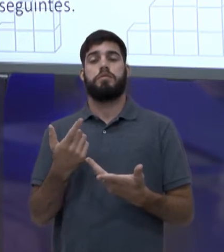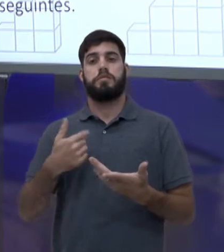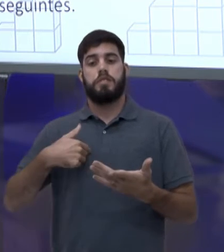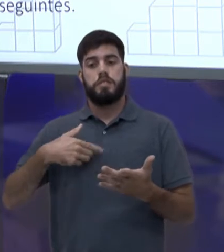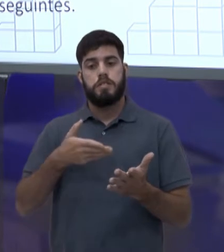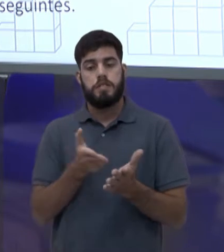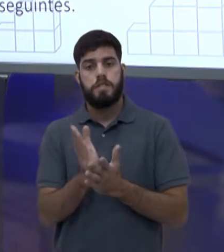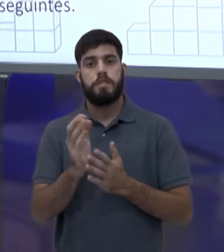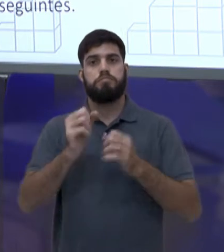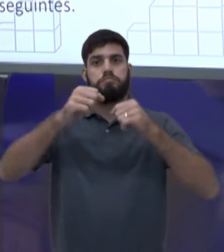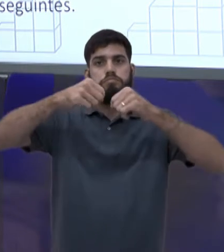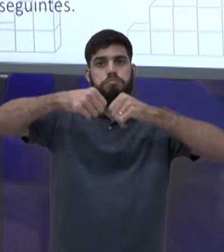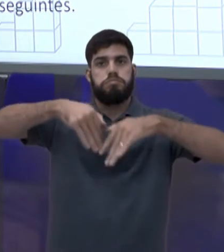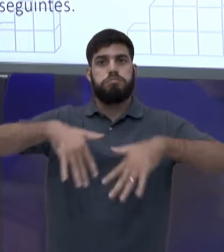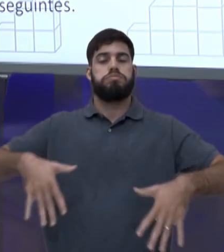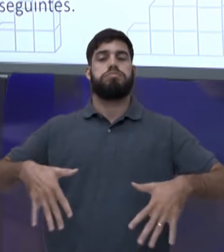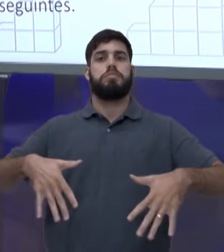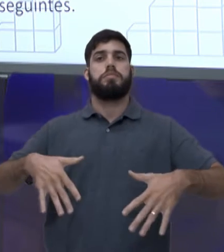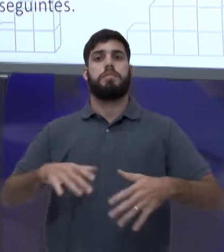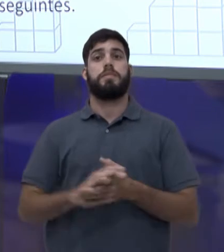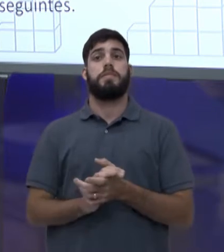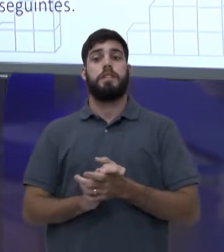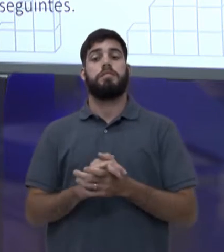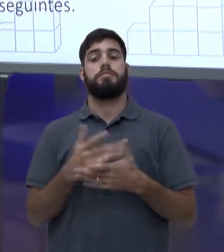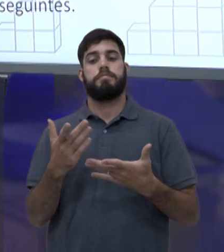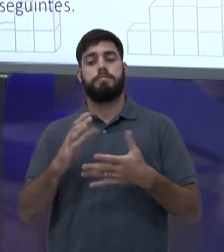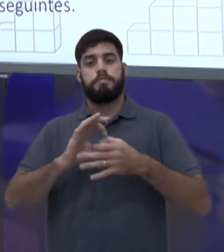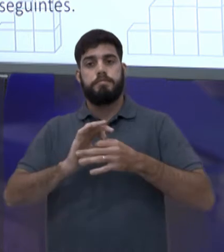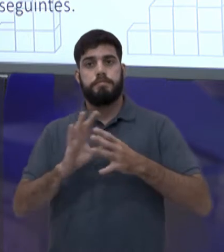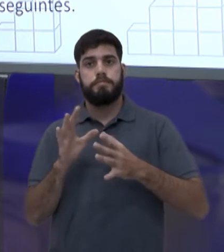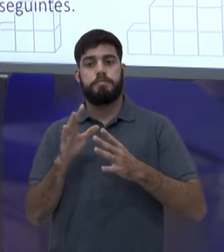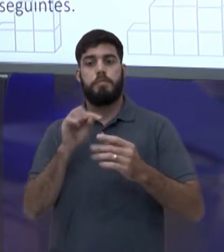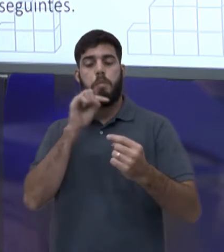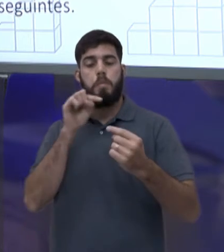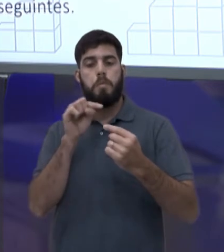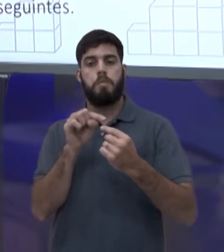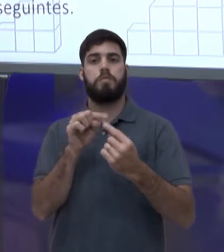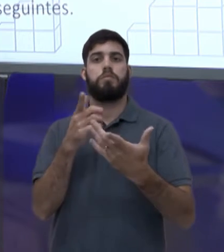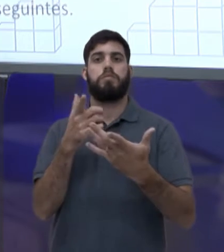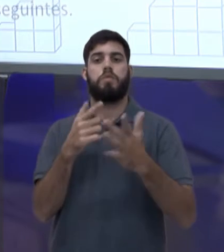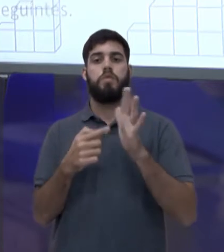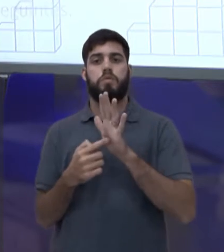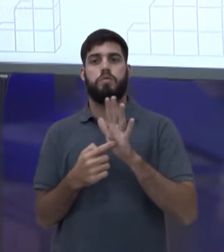de um fluxograma que permita indicar os números seguintes.